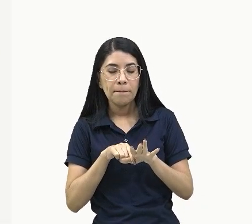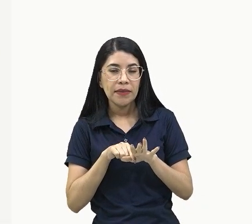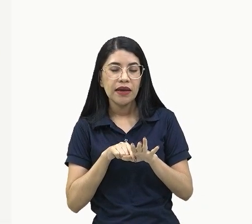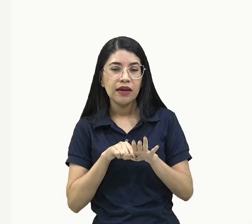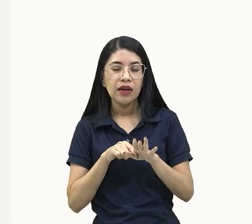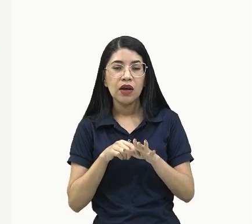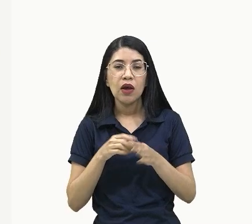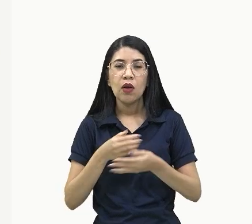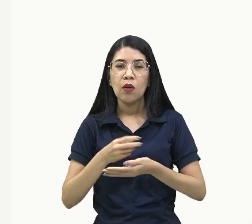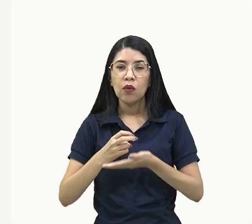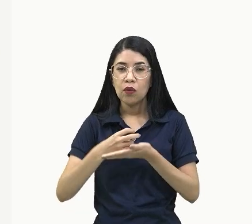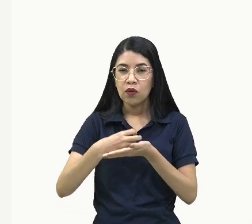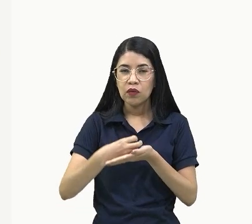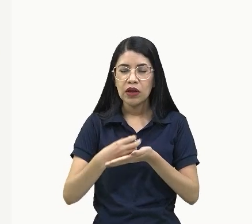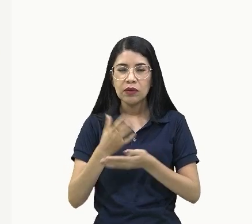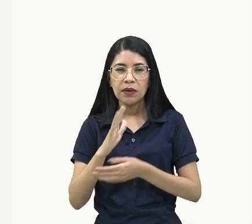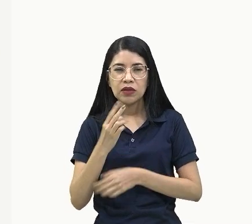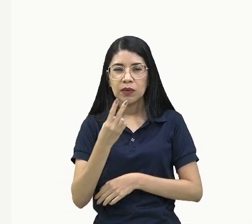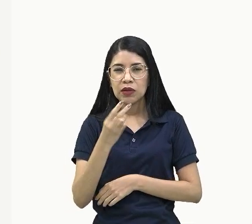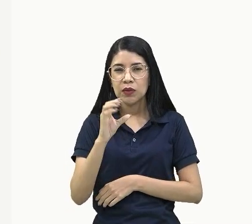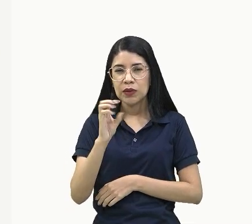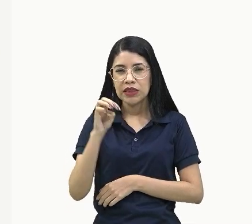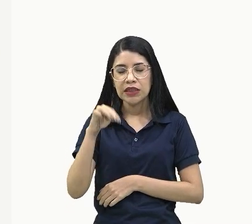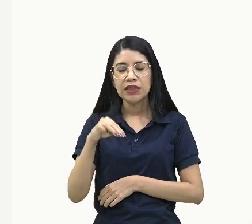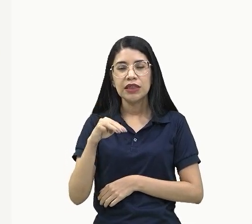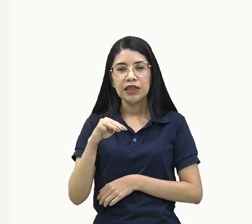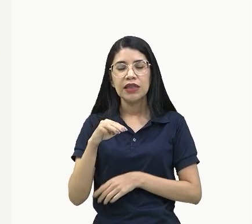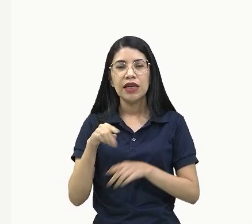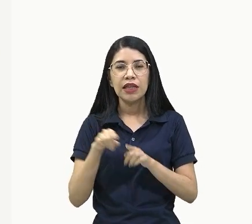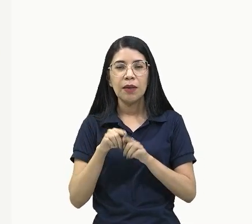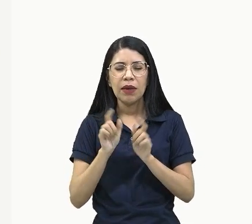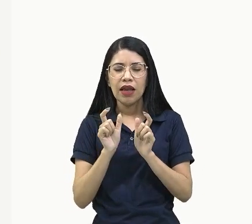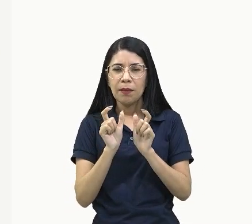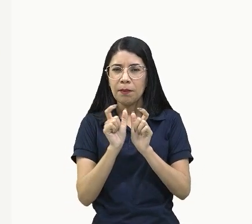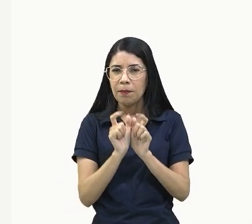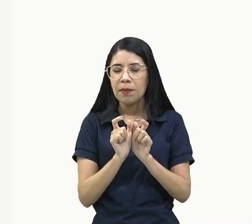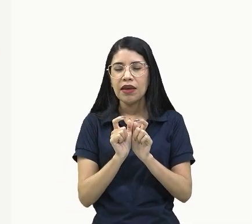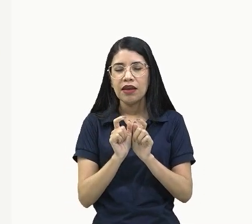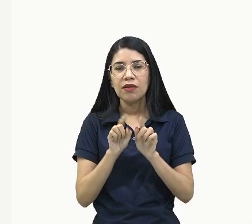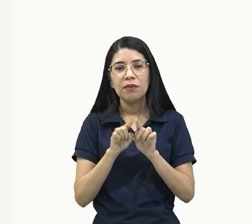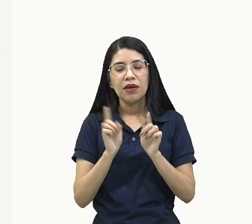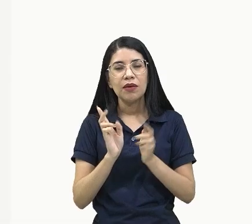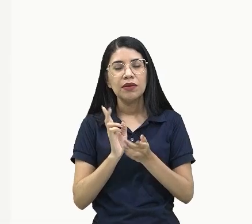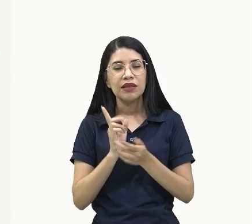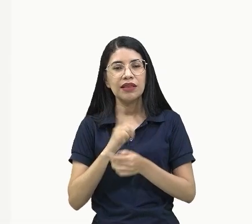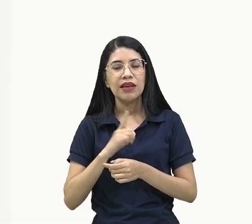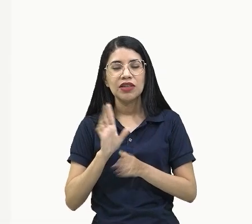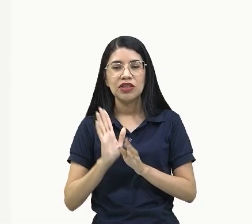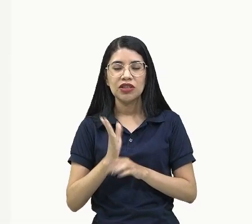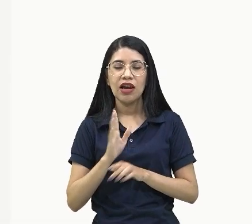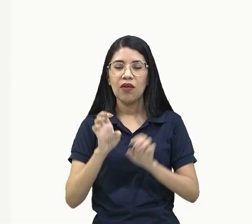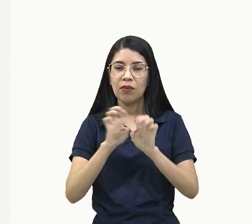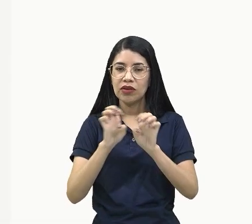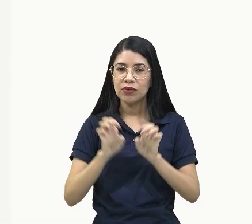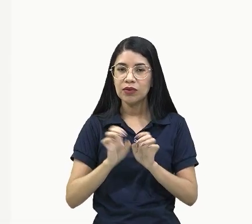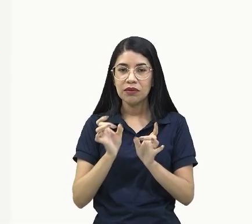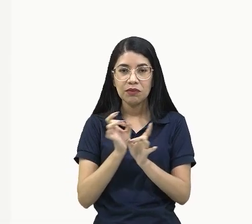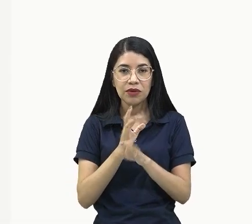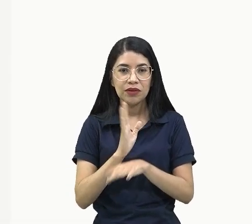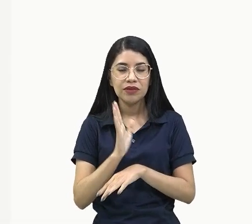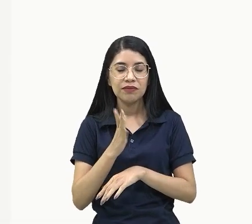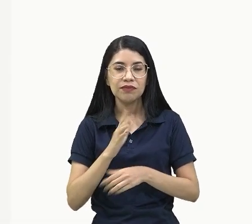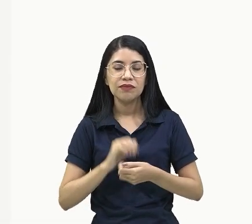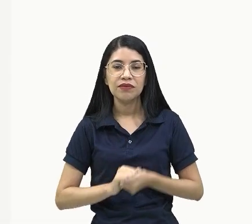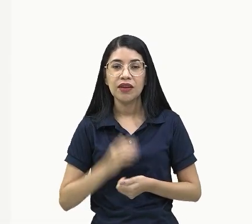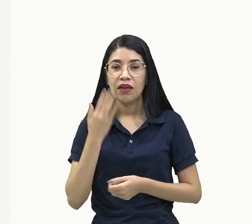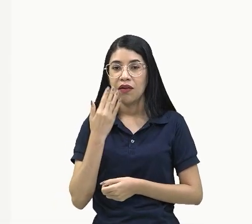com cerca de 2 centímetros. Ele ainda será muito pequeno, mas já estará com todas as suas estruturas formadas. Vejam